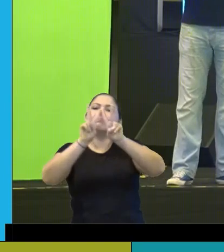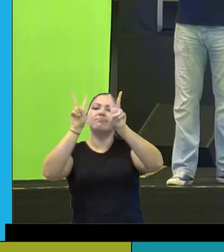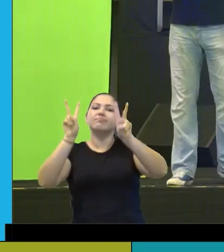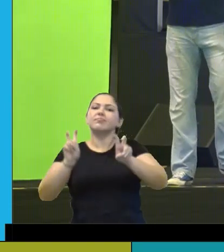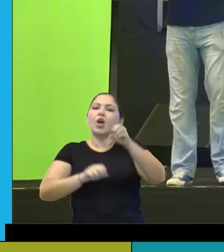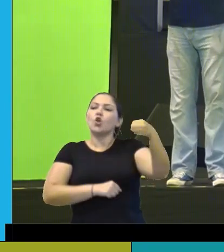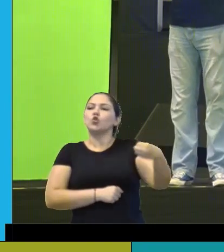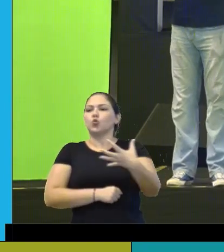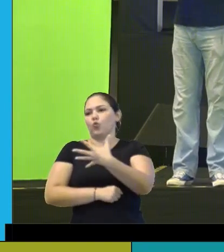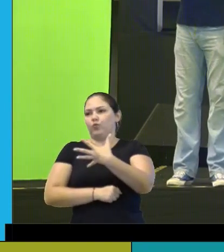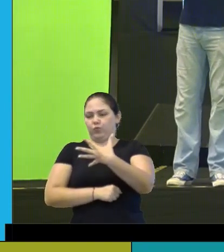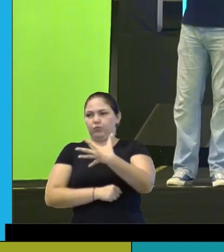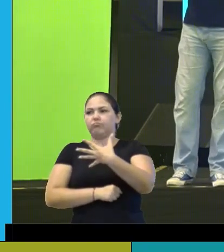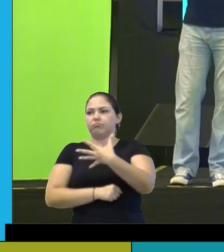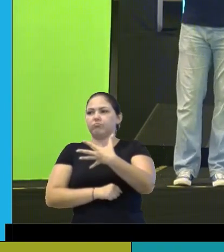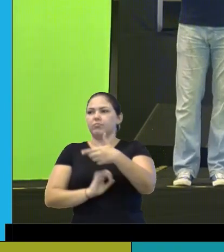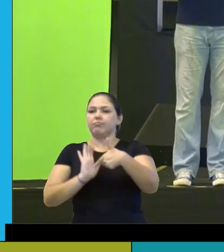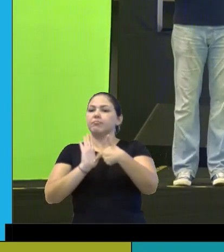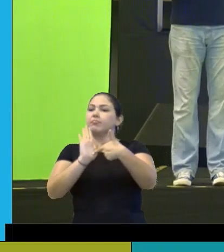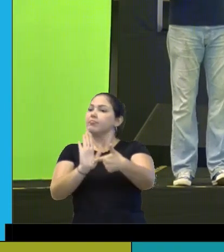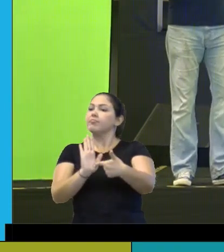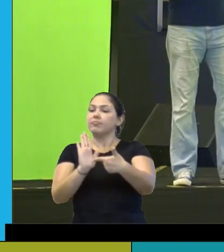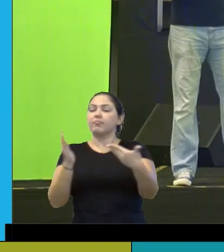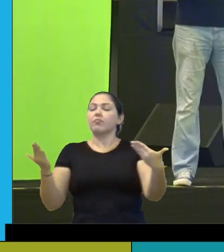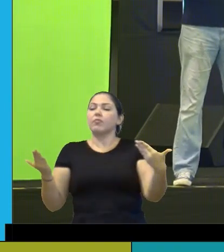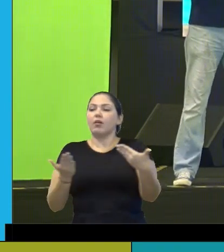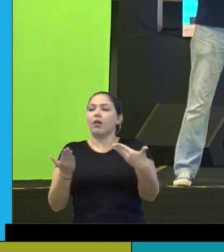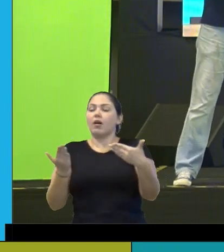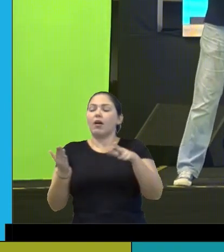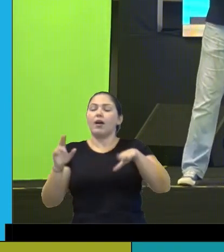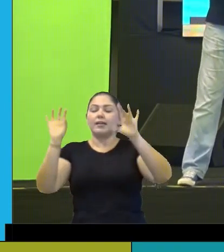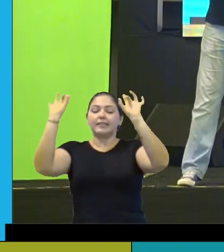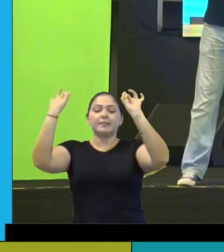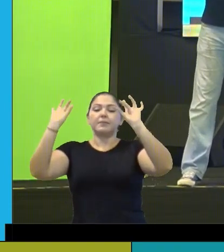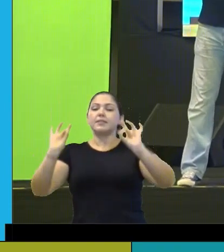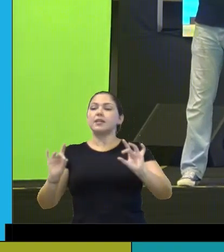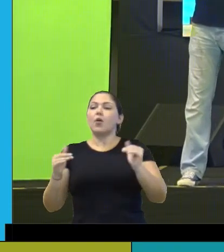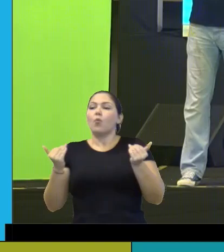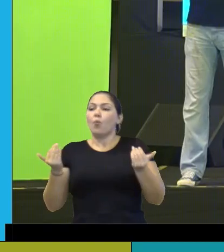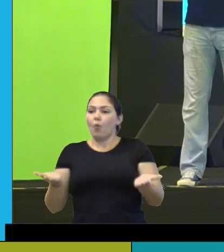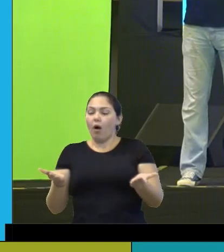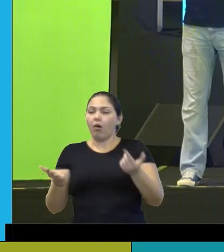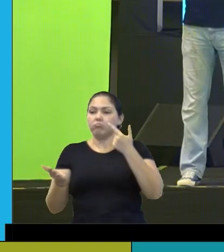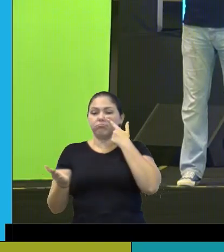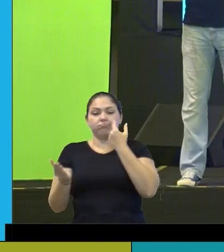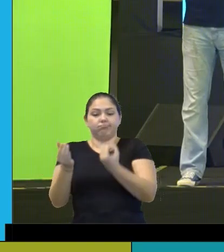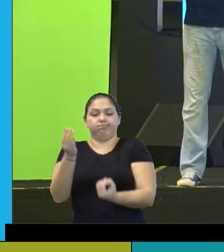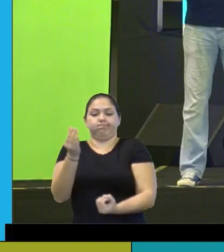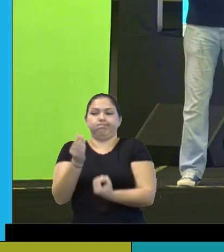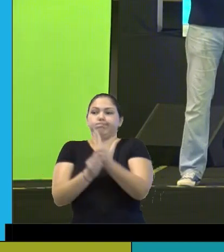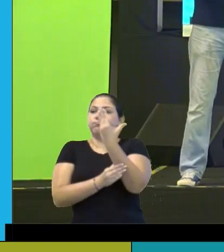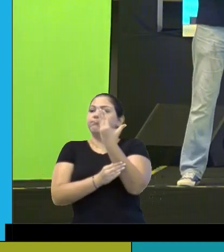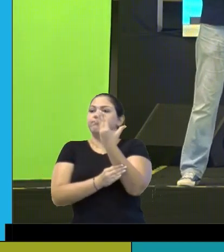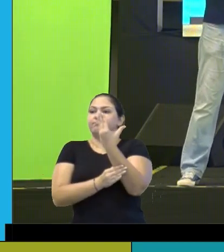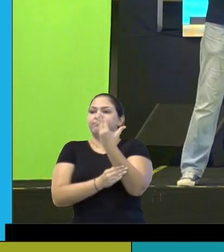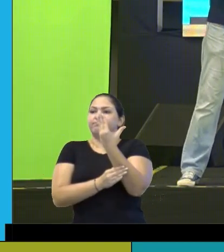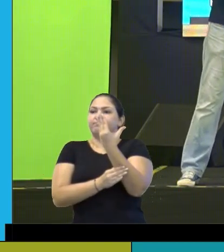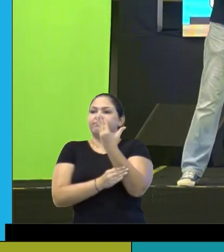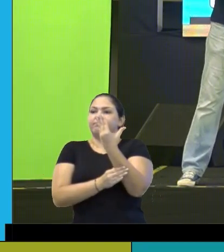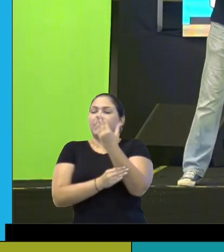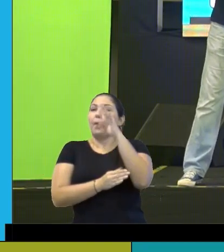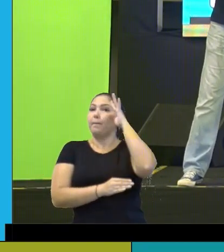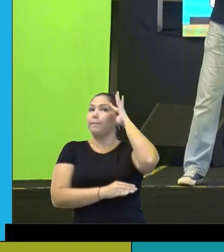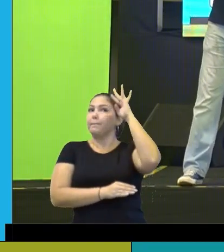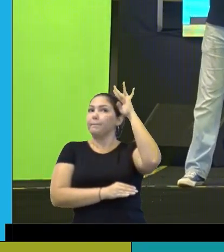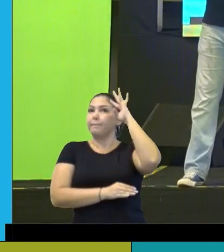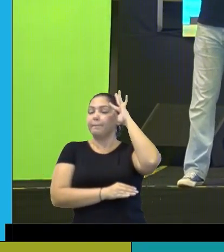foi apresentado na modernidade é, em especial, uma inauguração, uma nova forma de